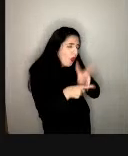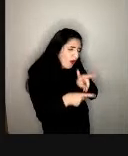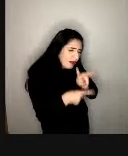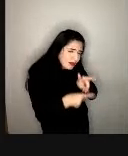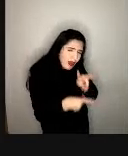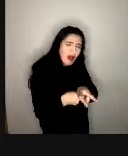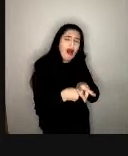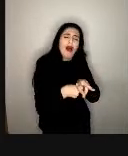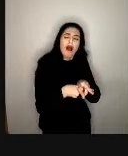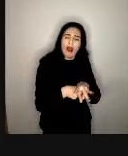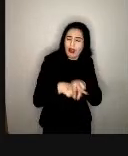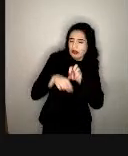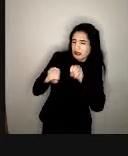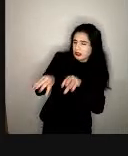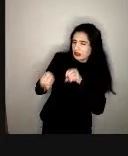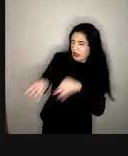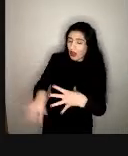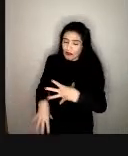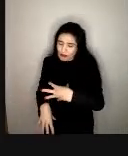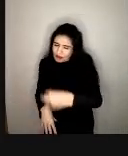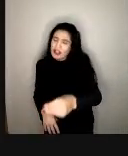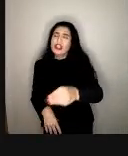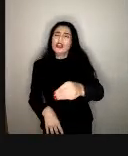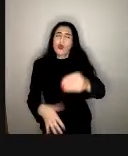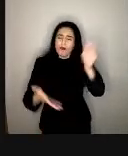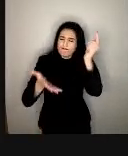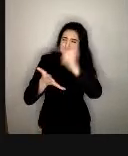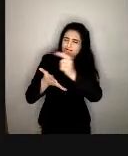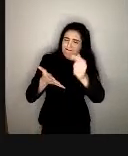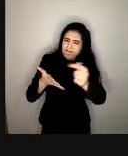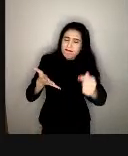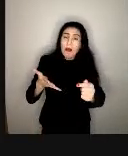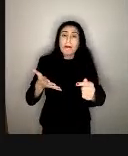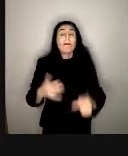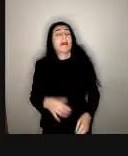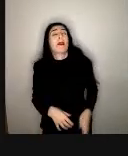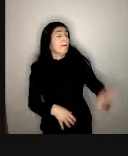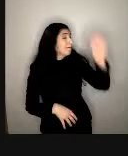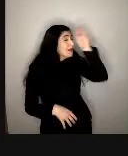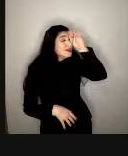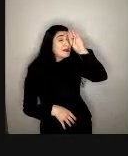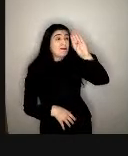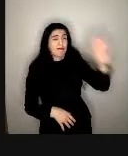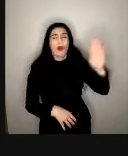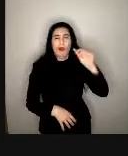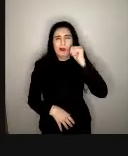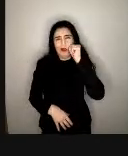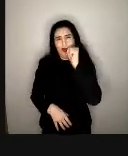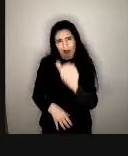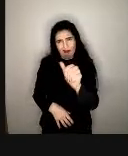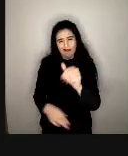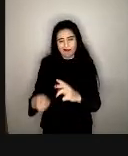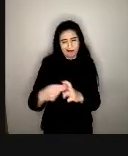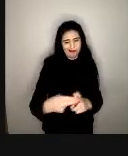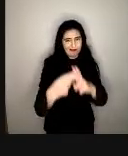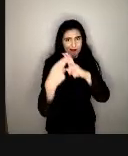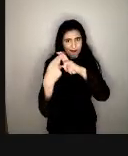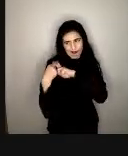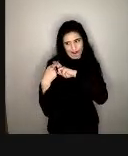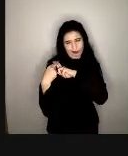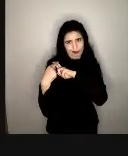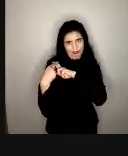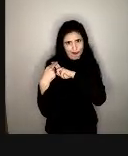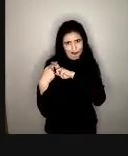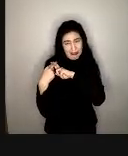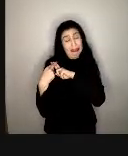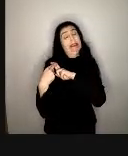educar os filhos, etc., ainda é prioritariamente das mulheres. Não deveria ser, deveria ser de mulheres